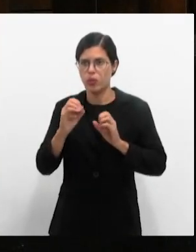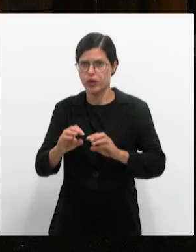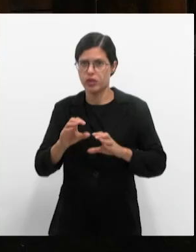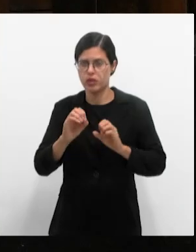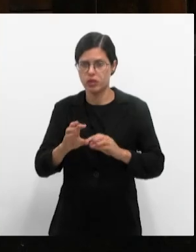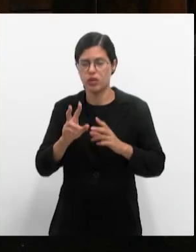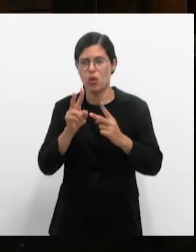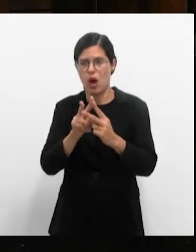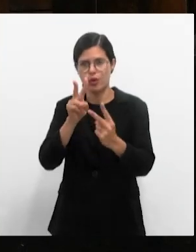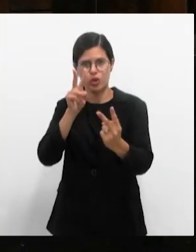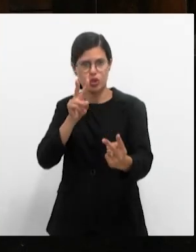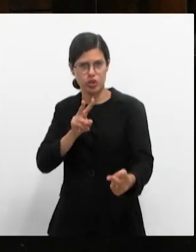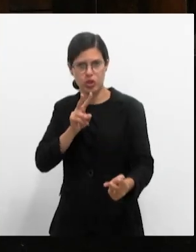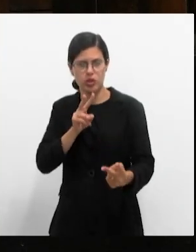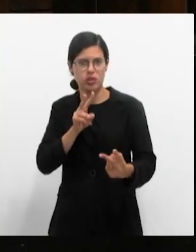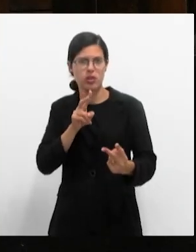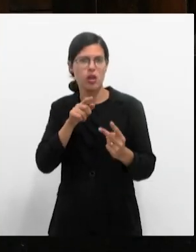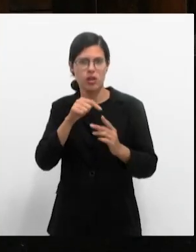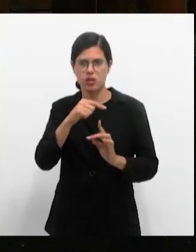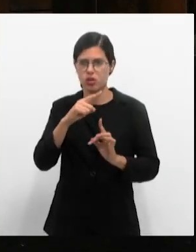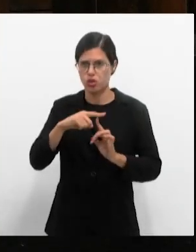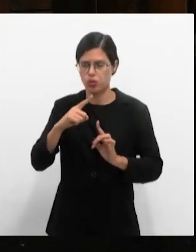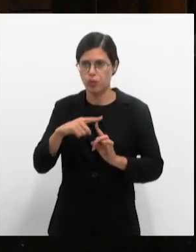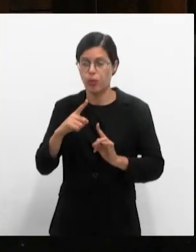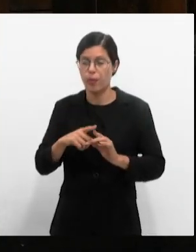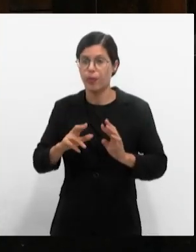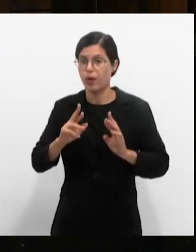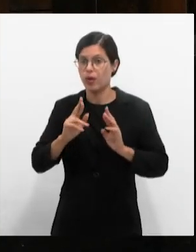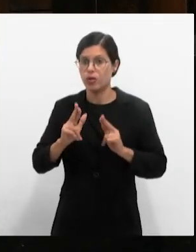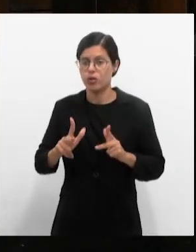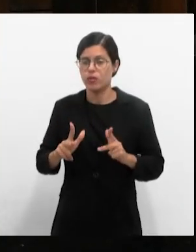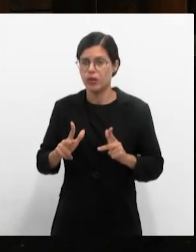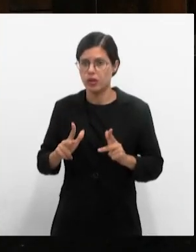modalidade. A diferença é que,